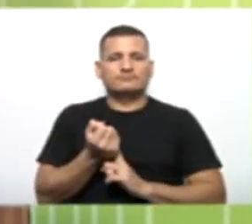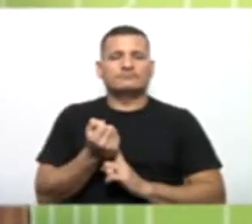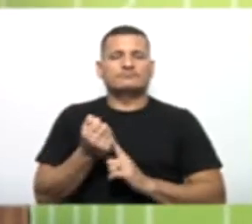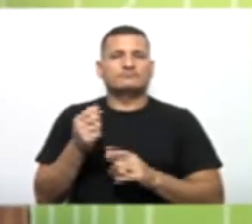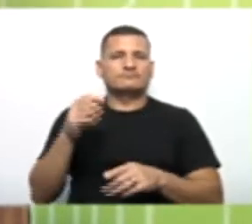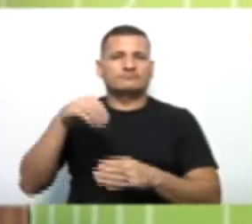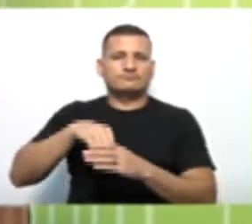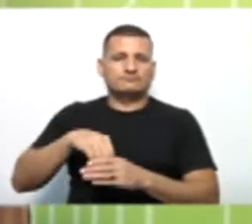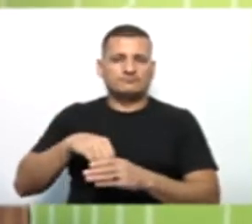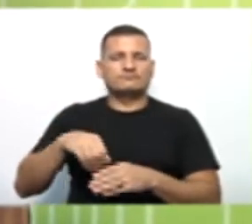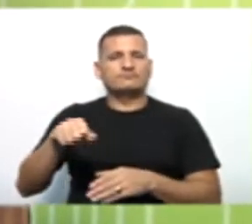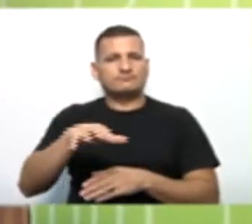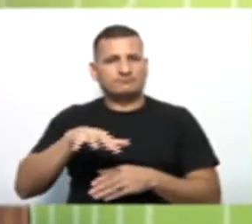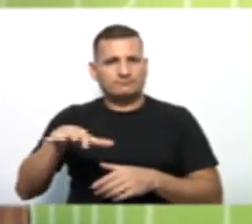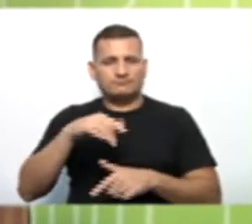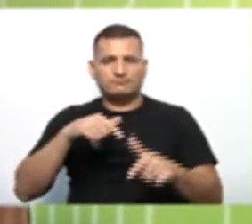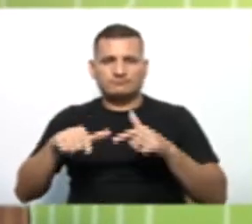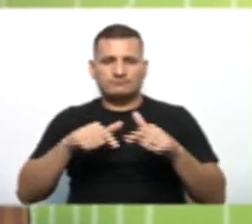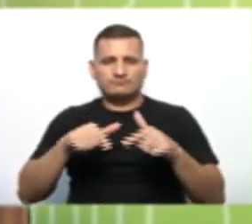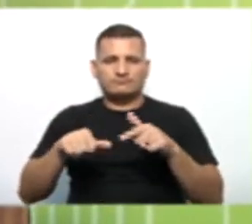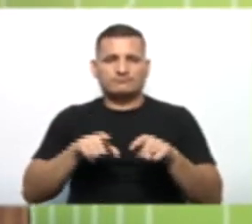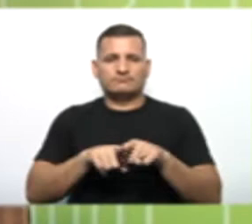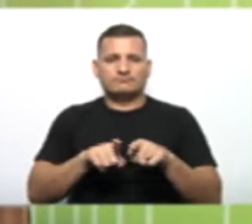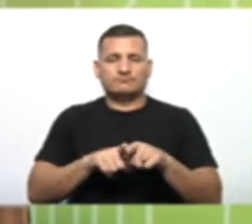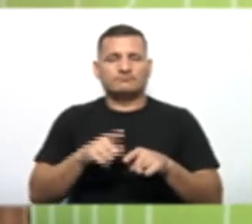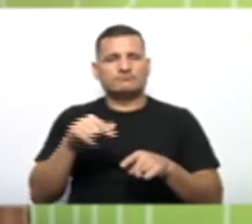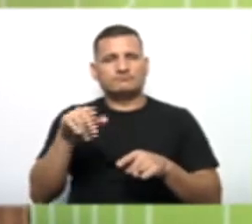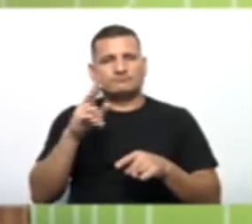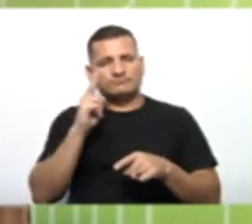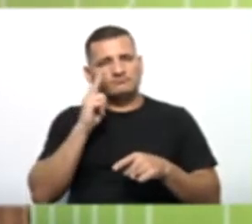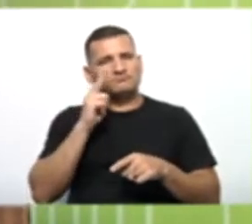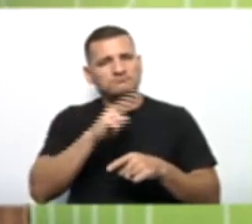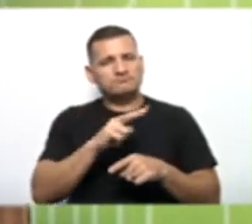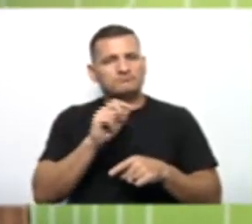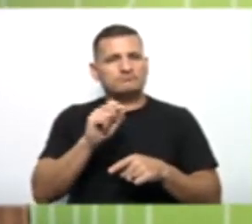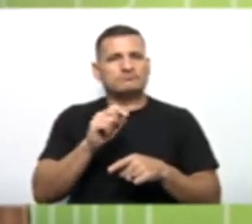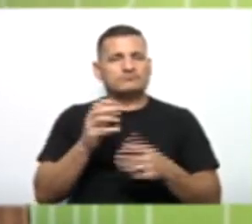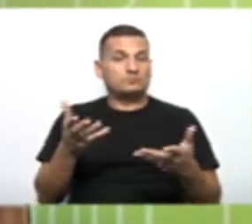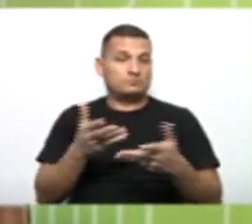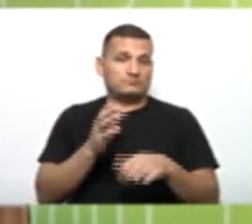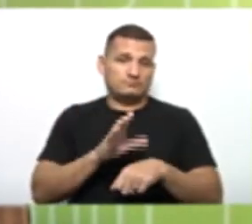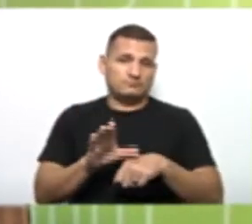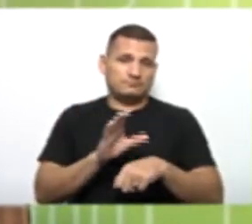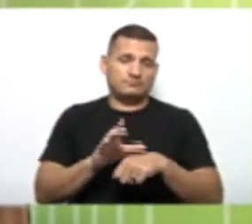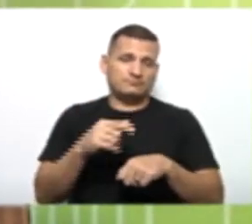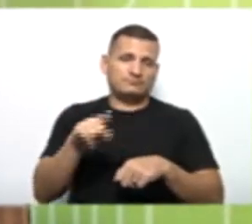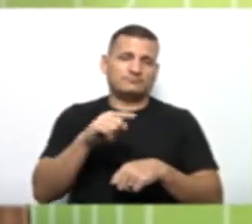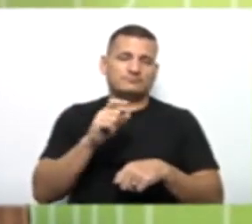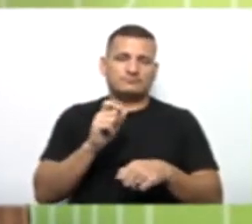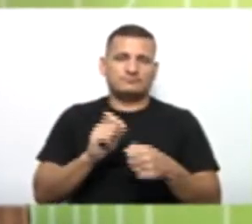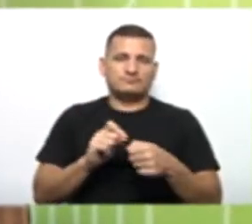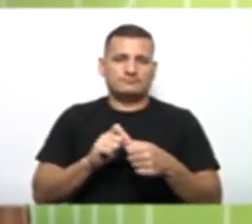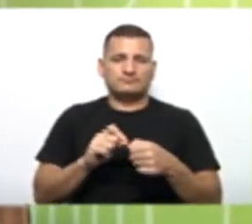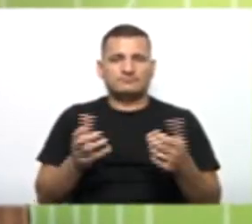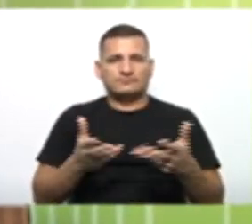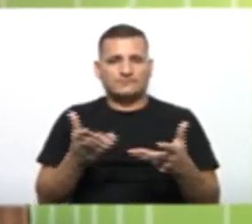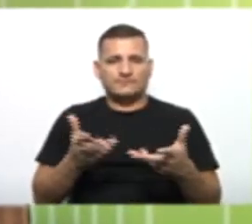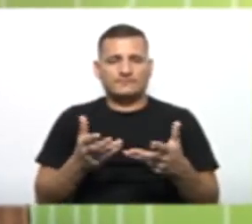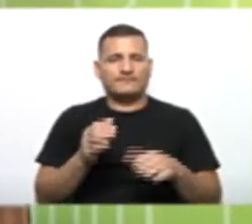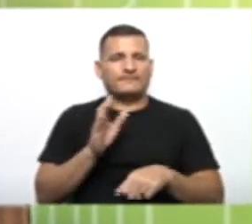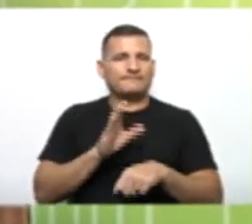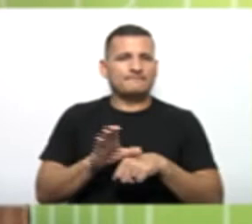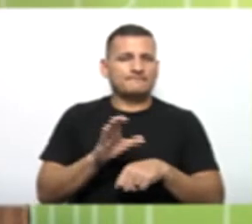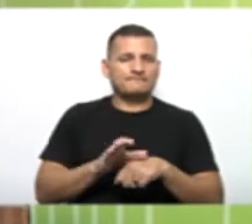dentro do ambiente de trabalho vejam só que curso não é magnífico que vocês estão fazendo um curso que